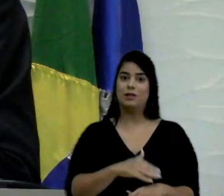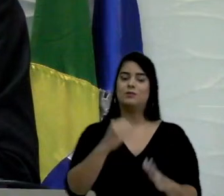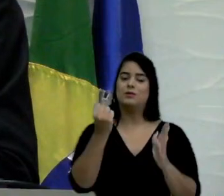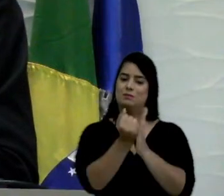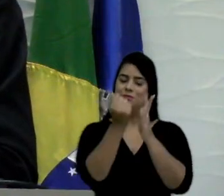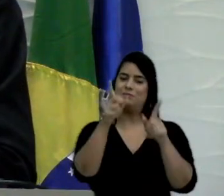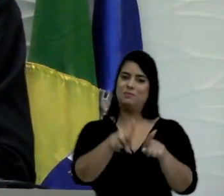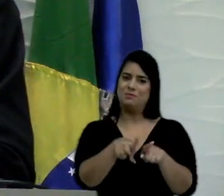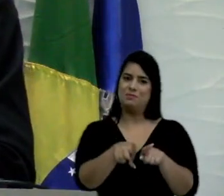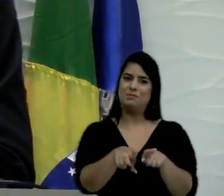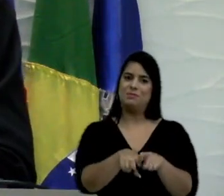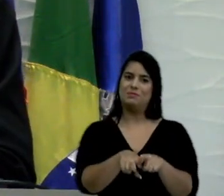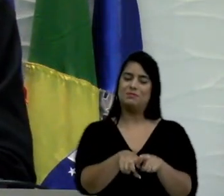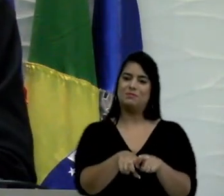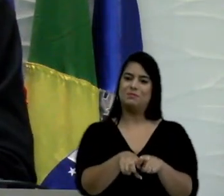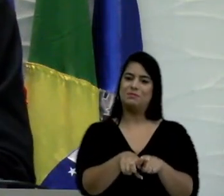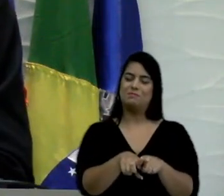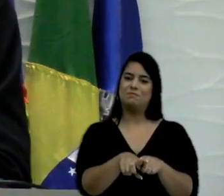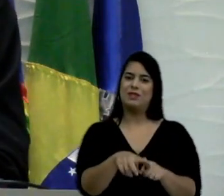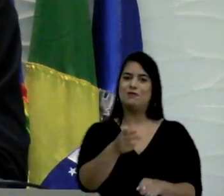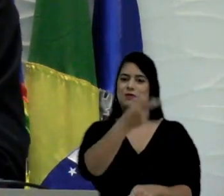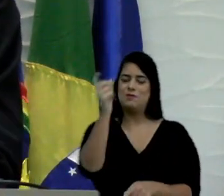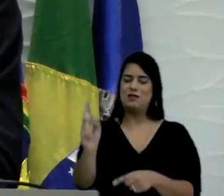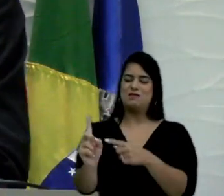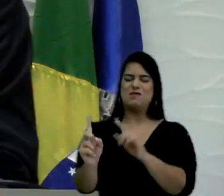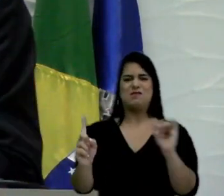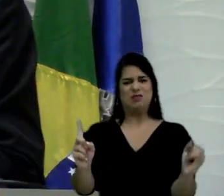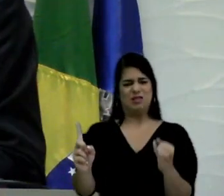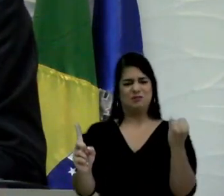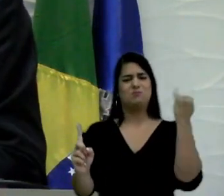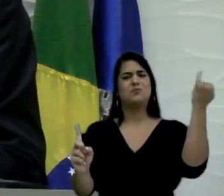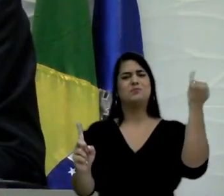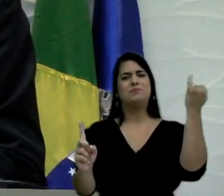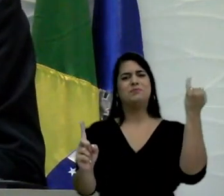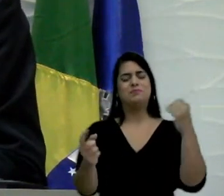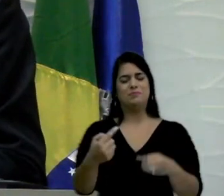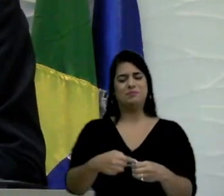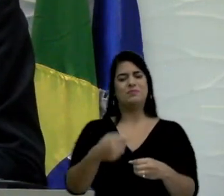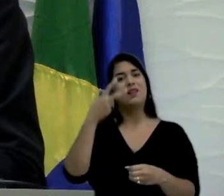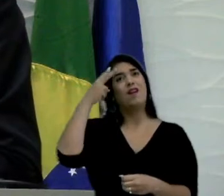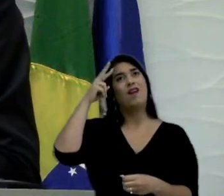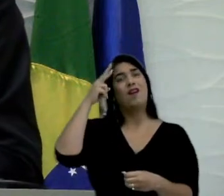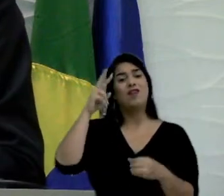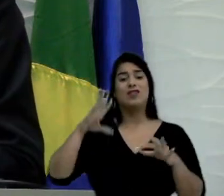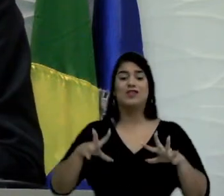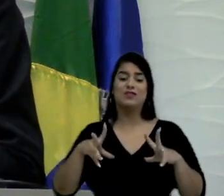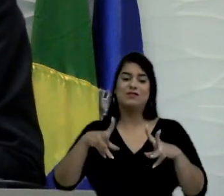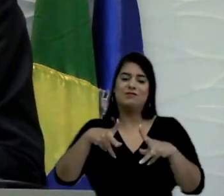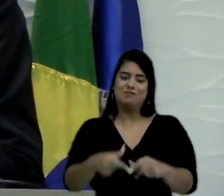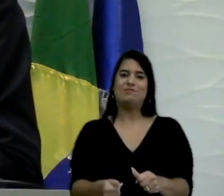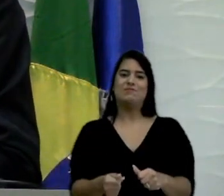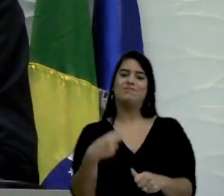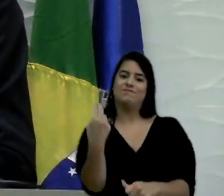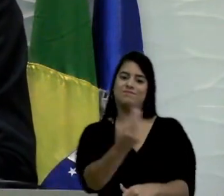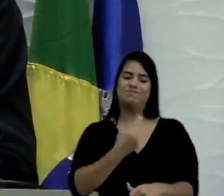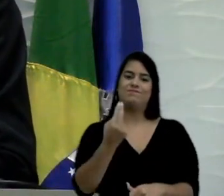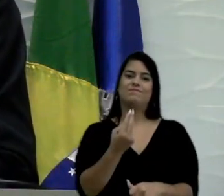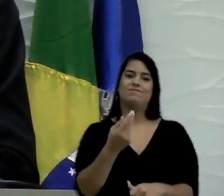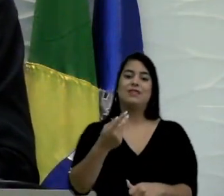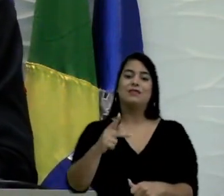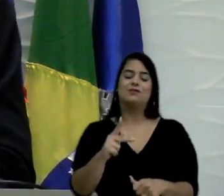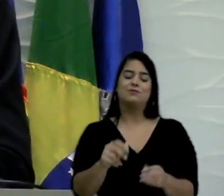também mais um artista do nosso município né a história de todos nós o livro sua